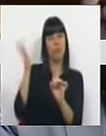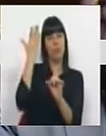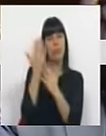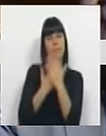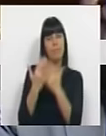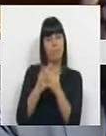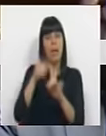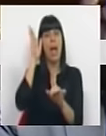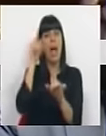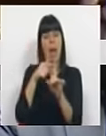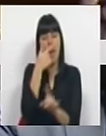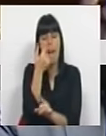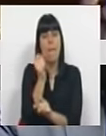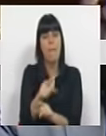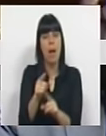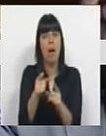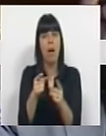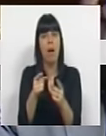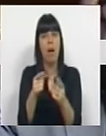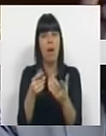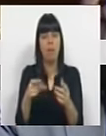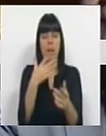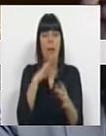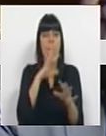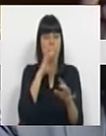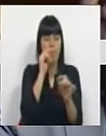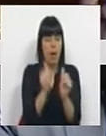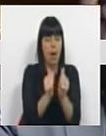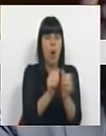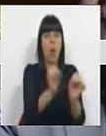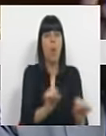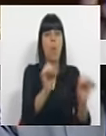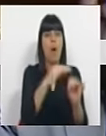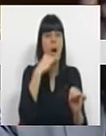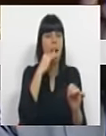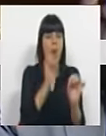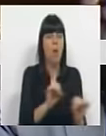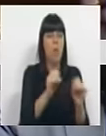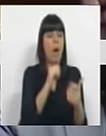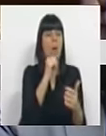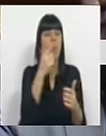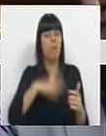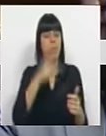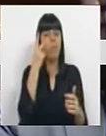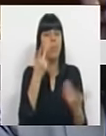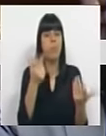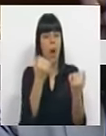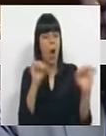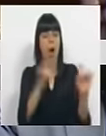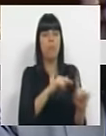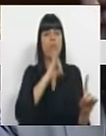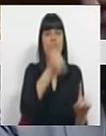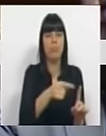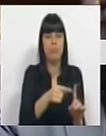linha sobre os animais abandonados e crias órfãs, grupos com menos aptidões e capacidades de sobrevivência